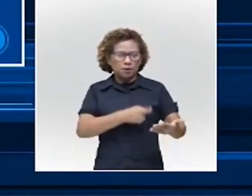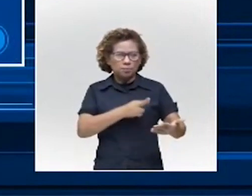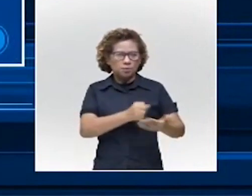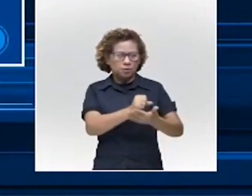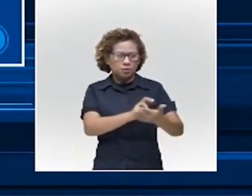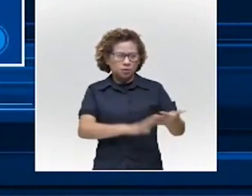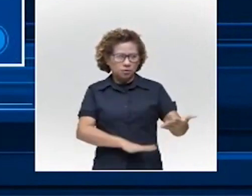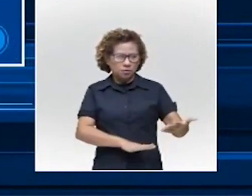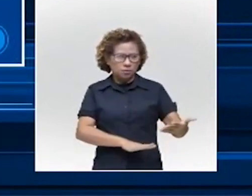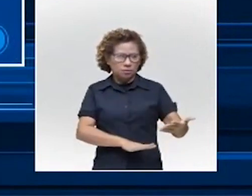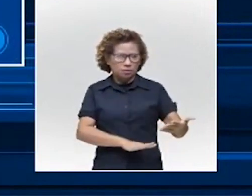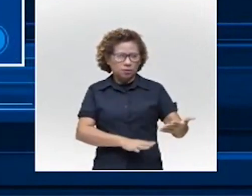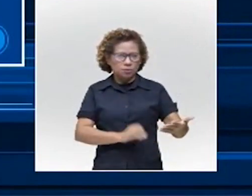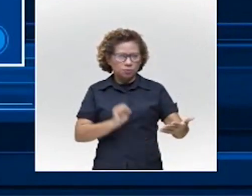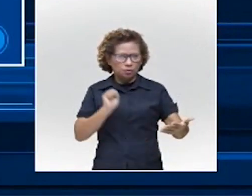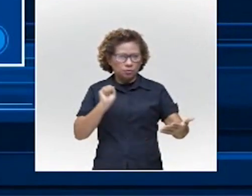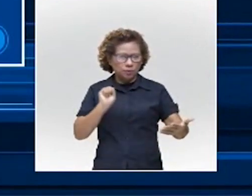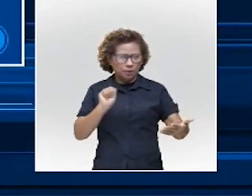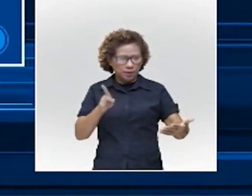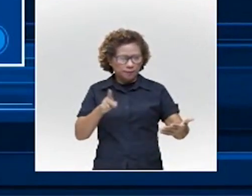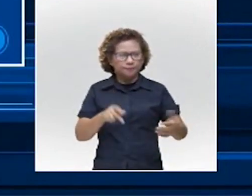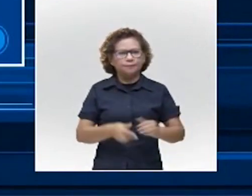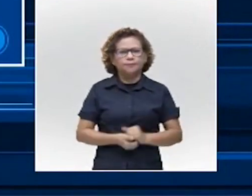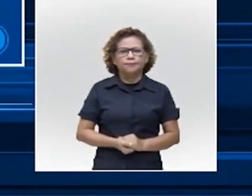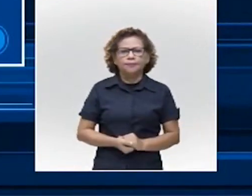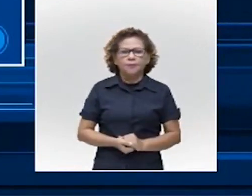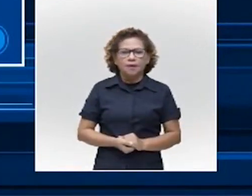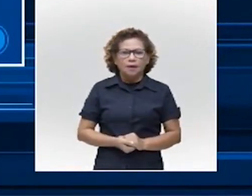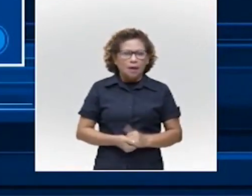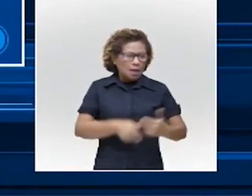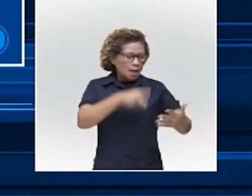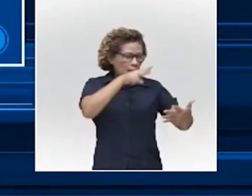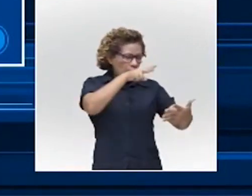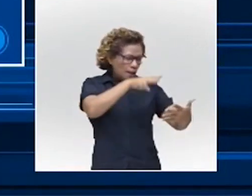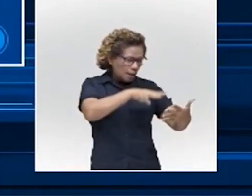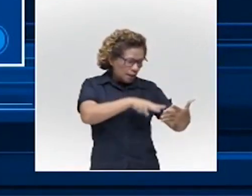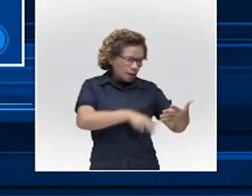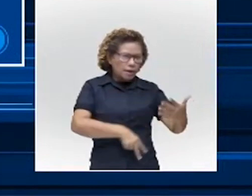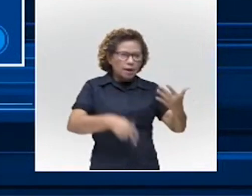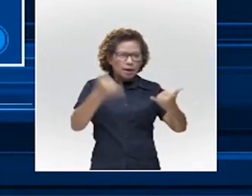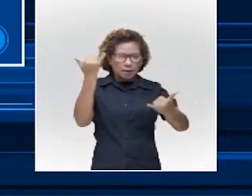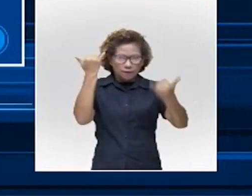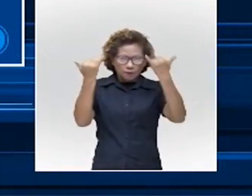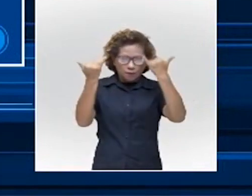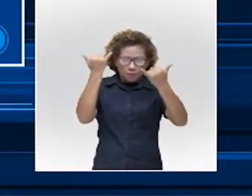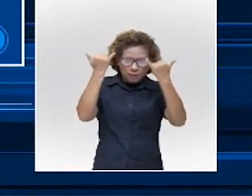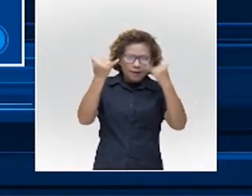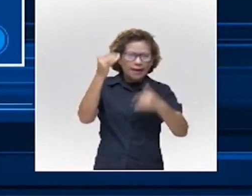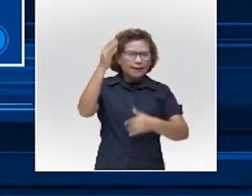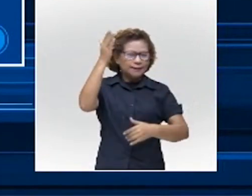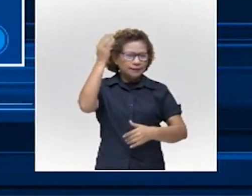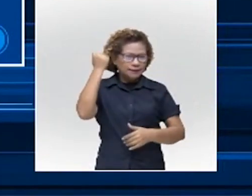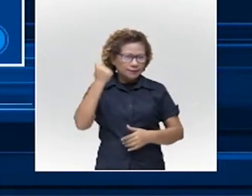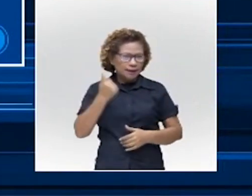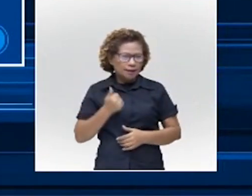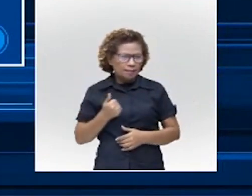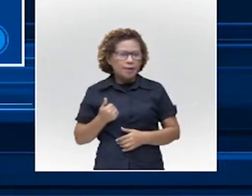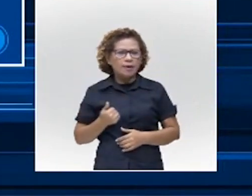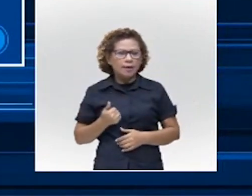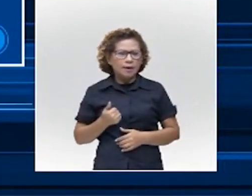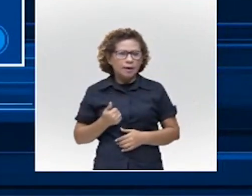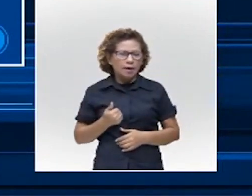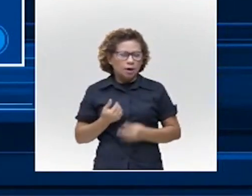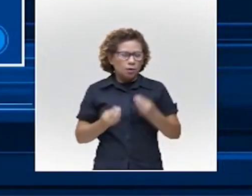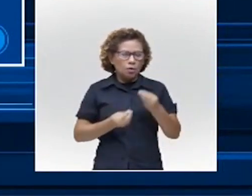Nosso desafio do dia, nós temos aqui o seguinte, tá? É a seguinte pergunta: determinar a medida do comprimento de uma escada que